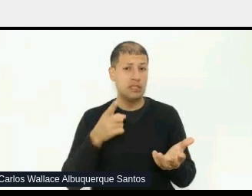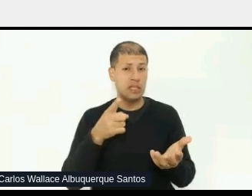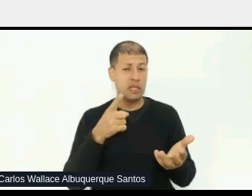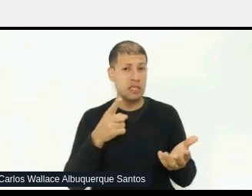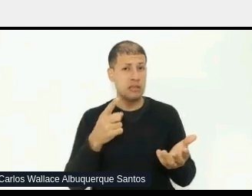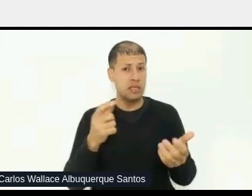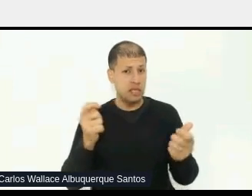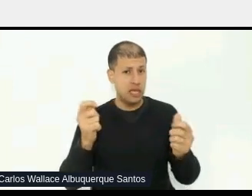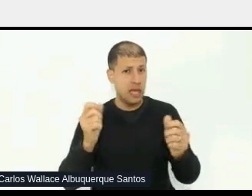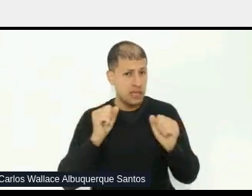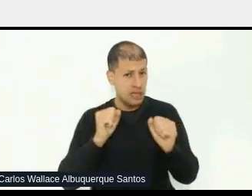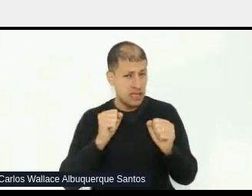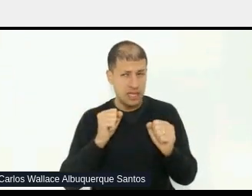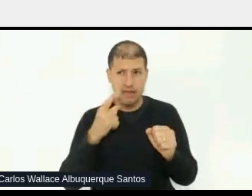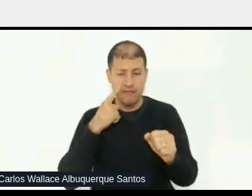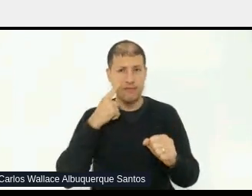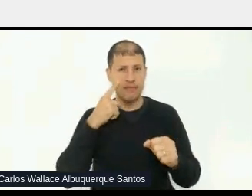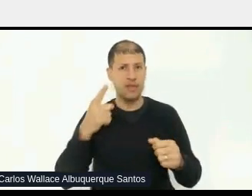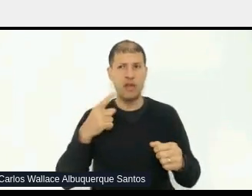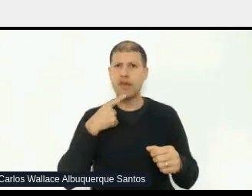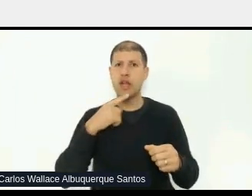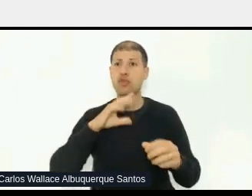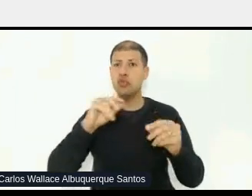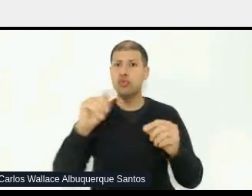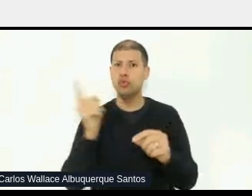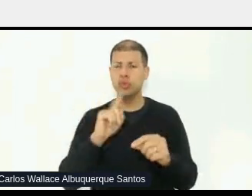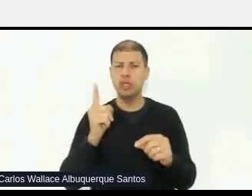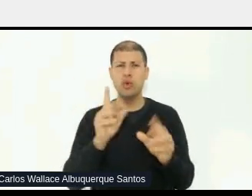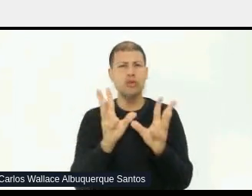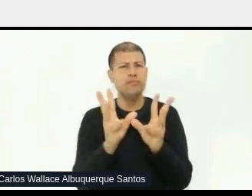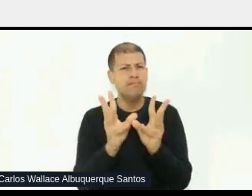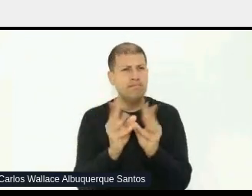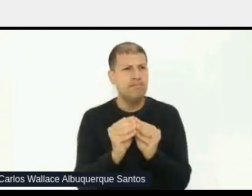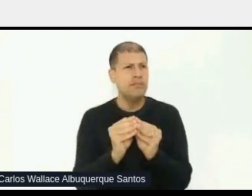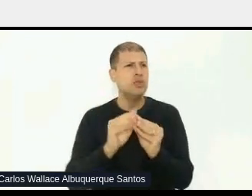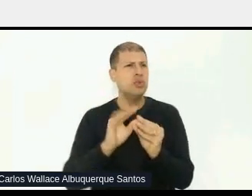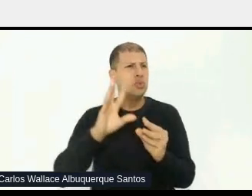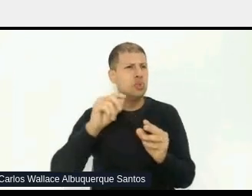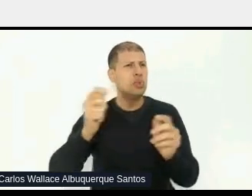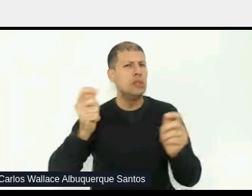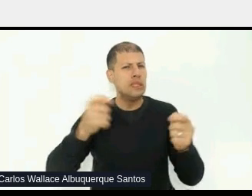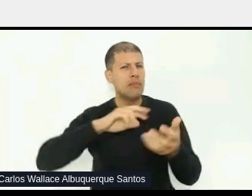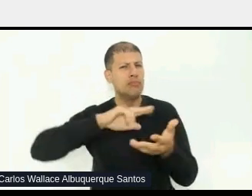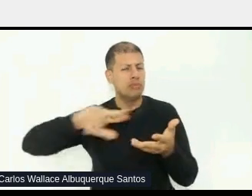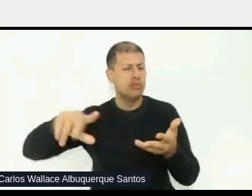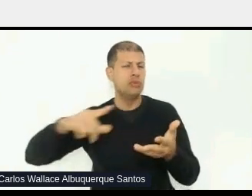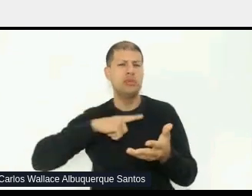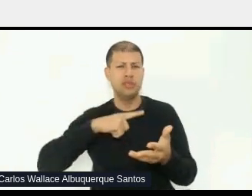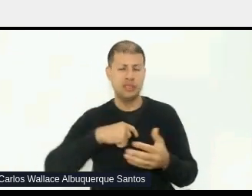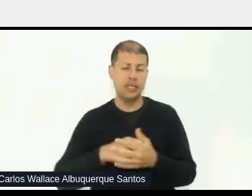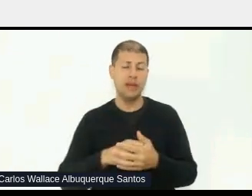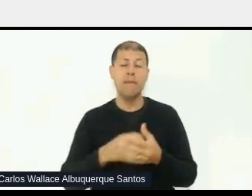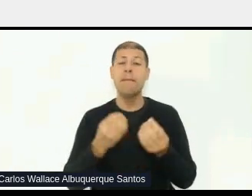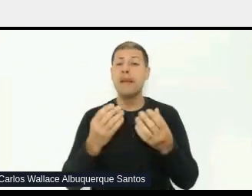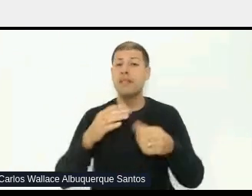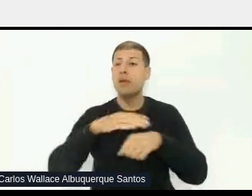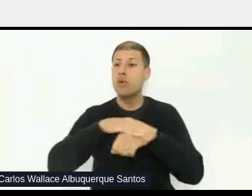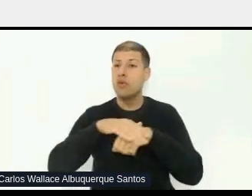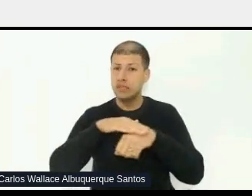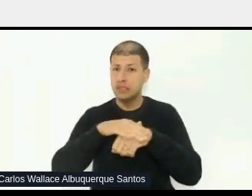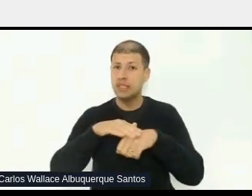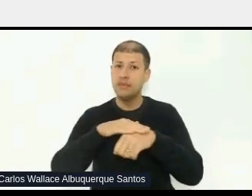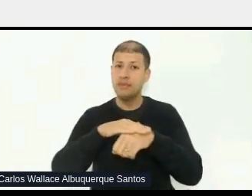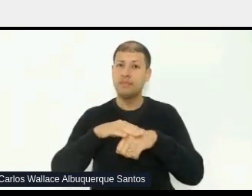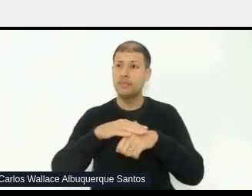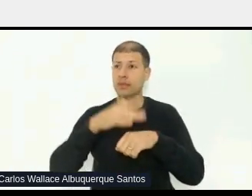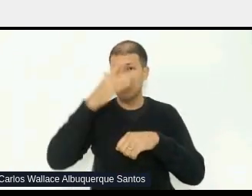a desbravar? E olha que eu não citei tudo, eu citei um resumo de todas as possibilidades que a gente tem aqui para conversar com